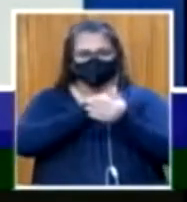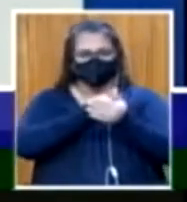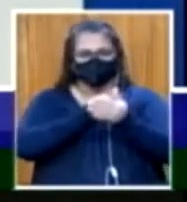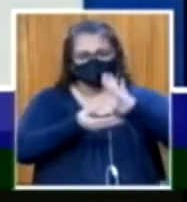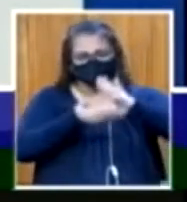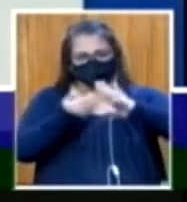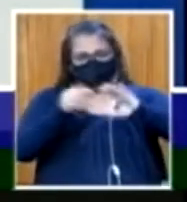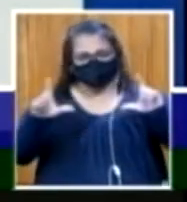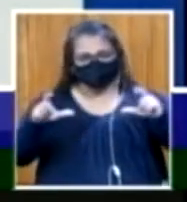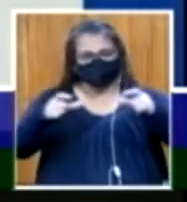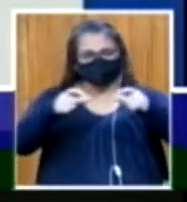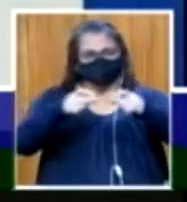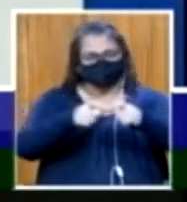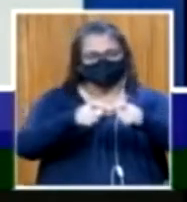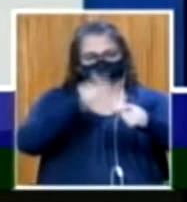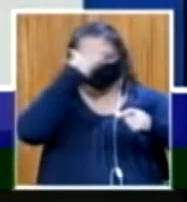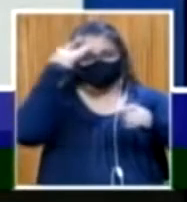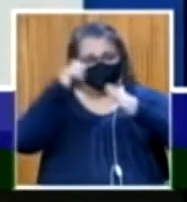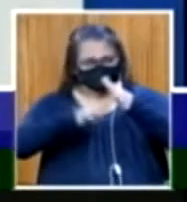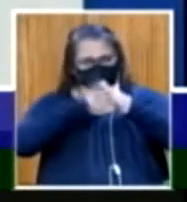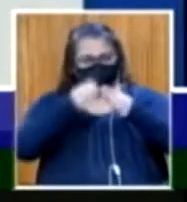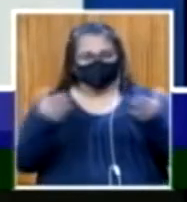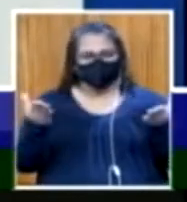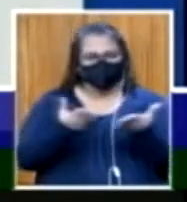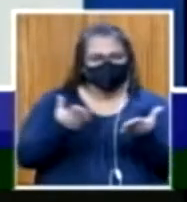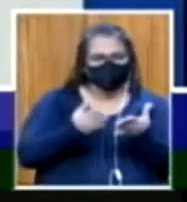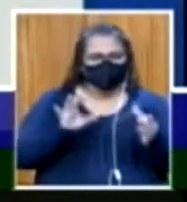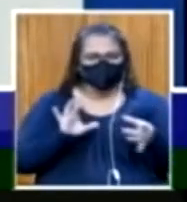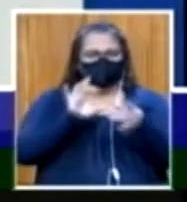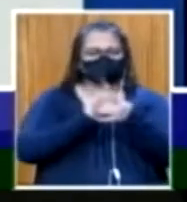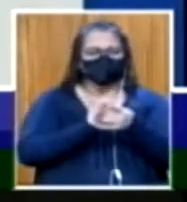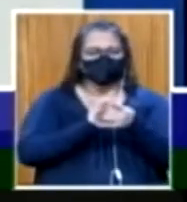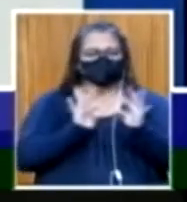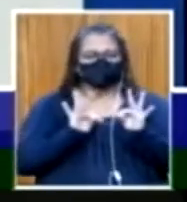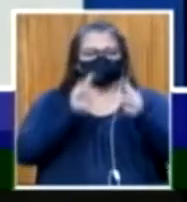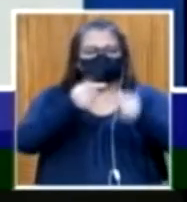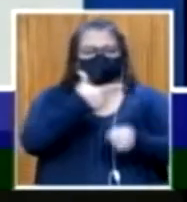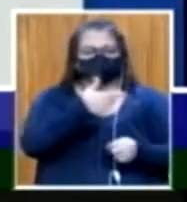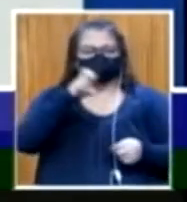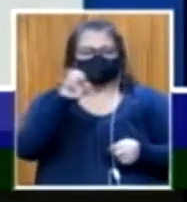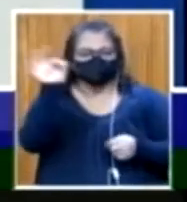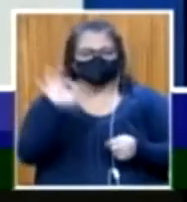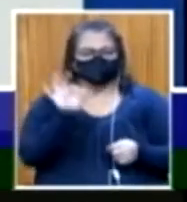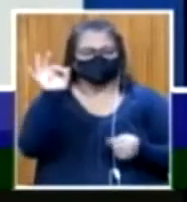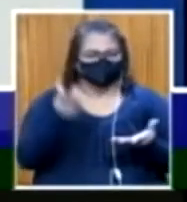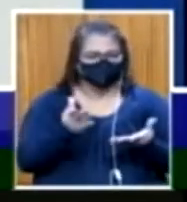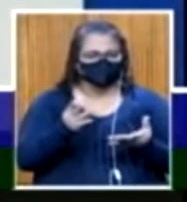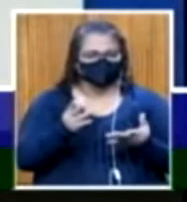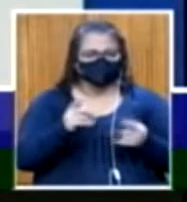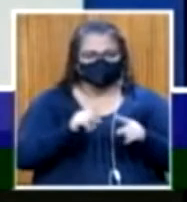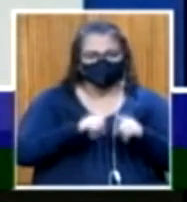pessoa jurídica, que hoje chega num contexto total a 25%,